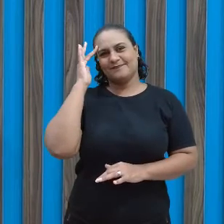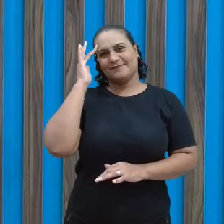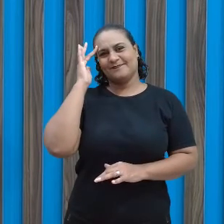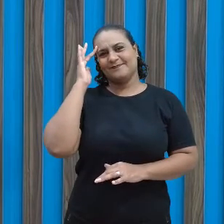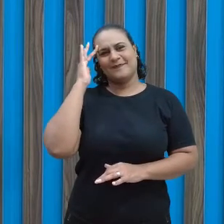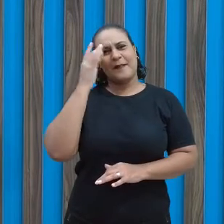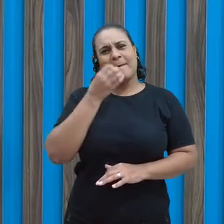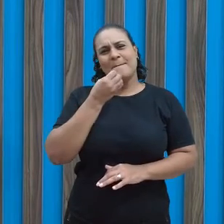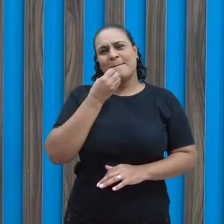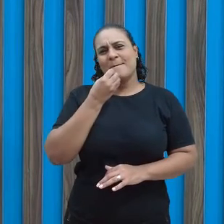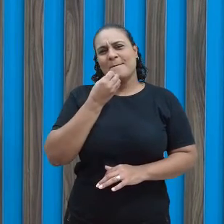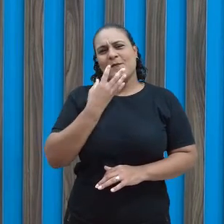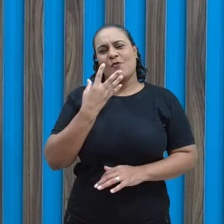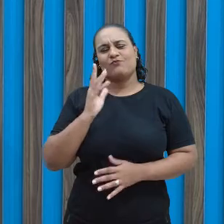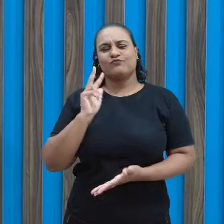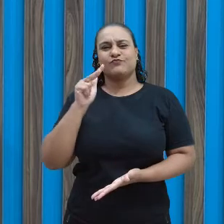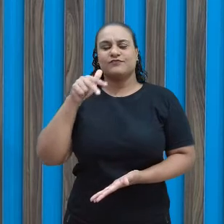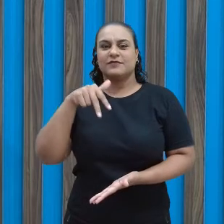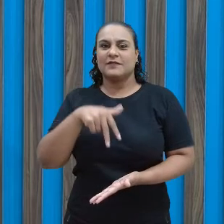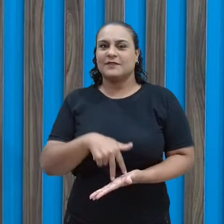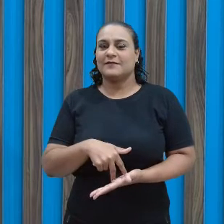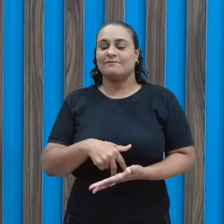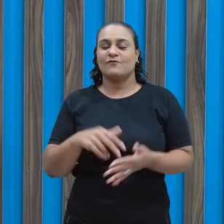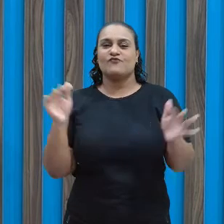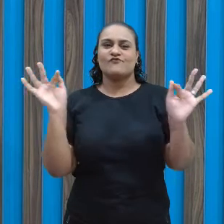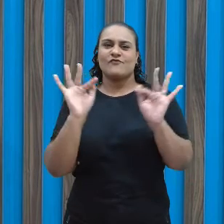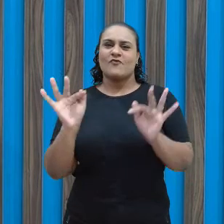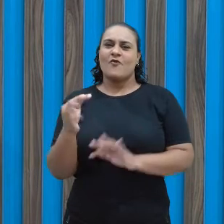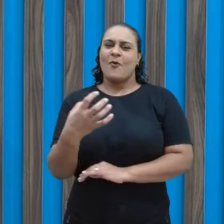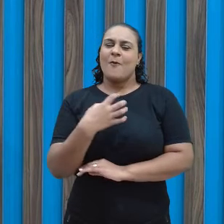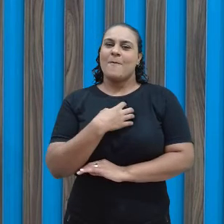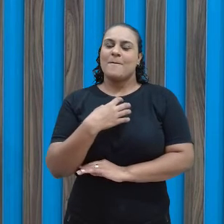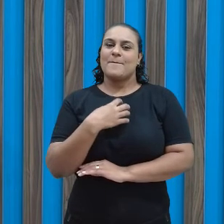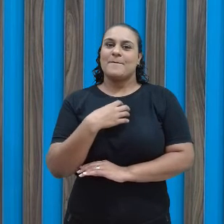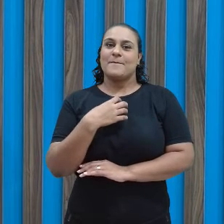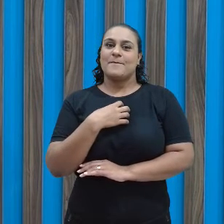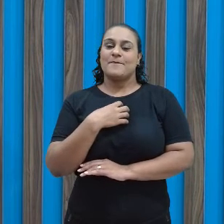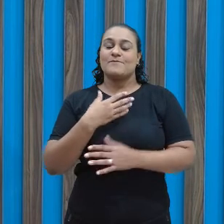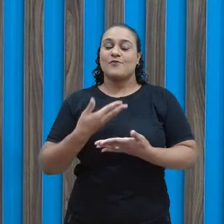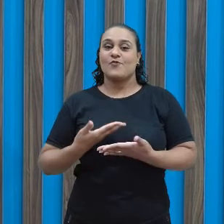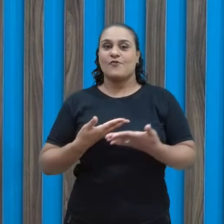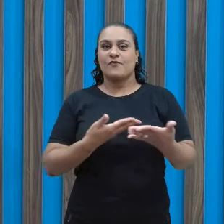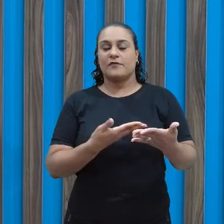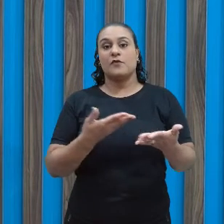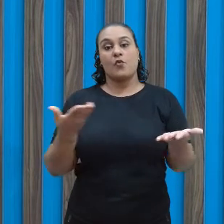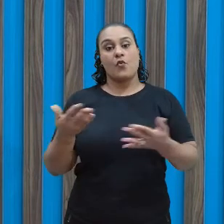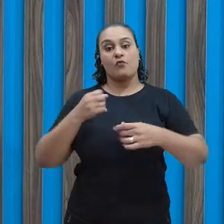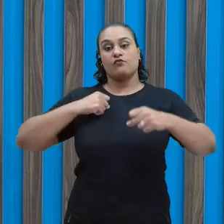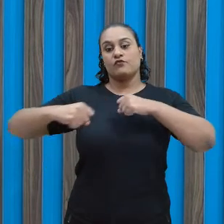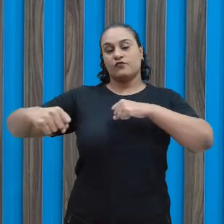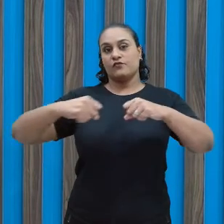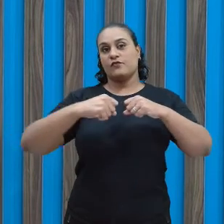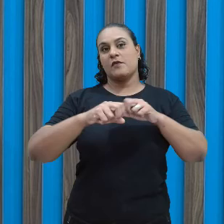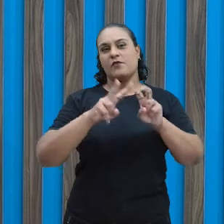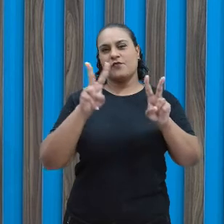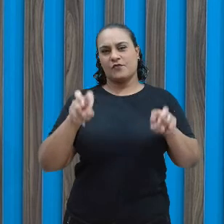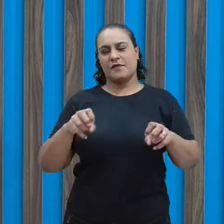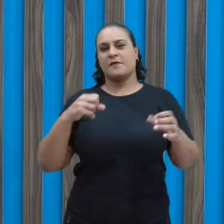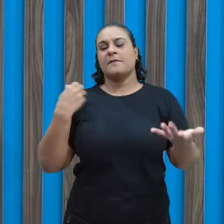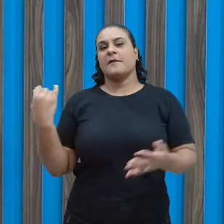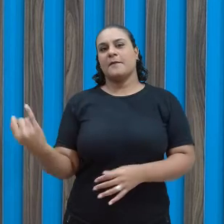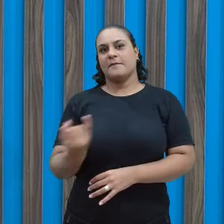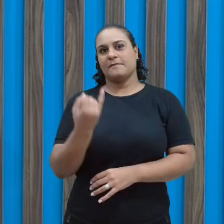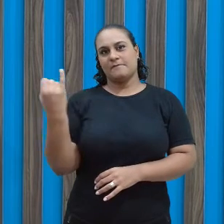com vocês, bem feliz por esse convite, e a gente vai hoje debater esse tema tão importante a respeito